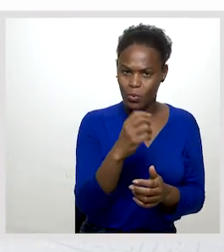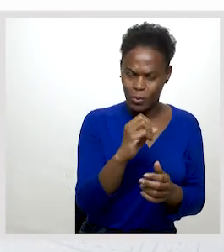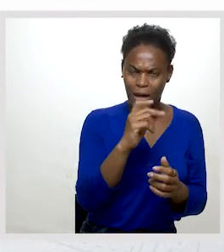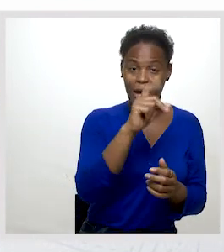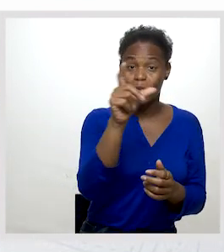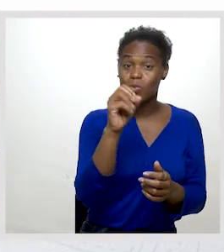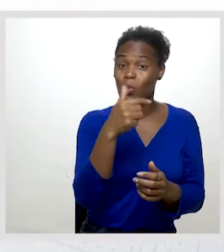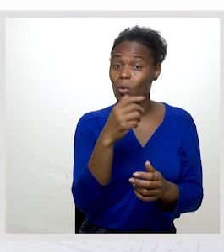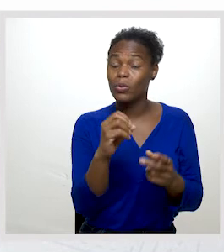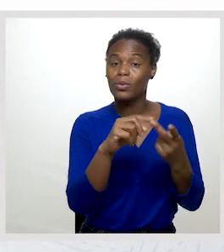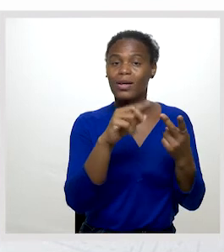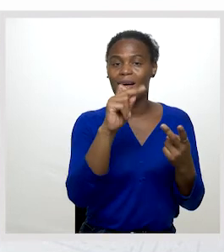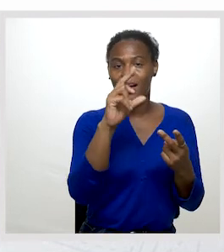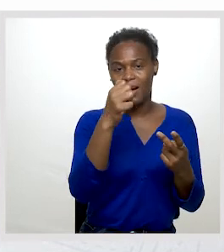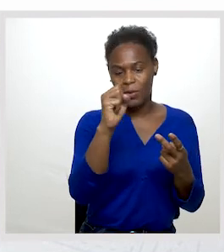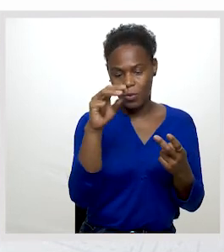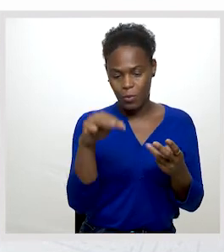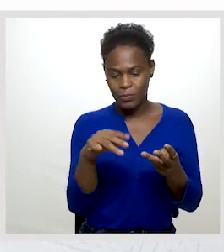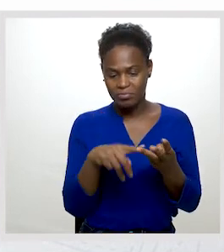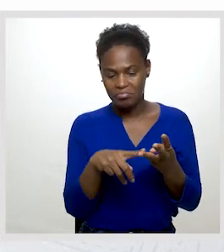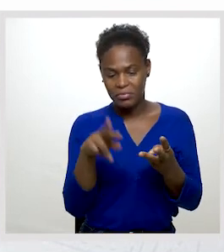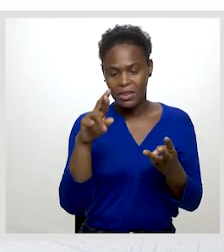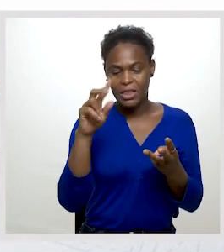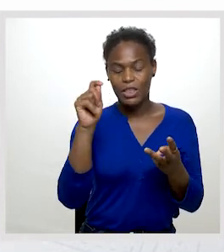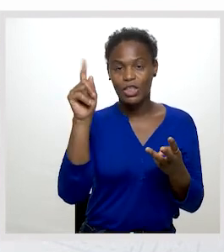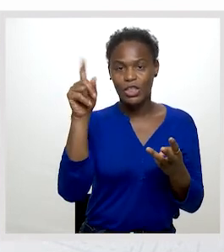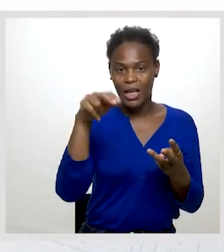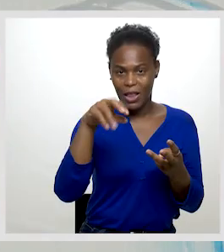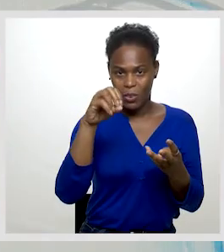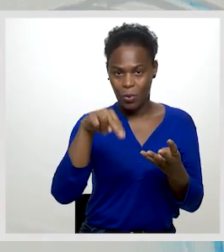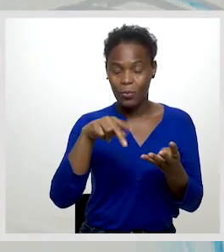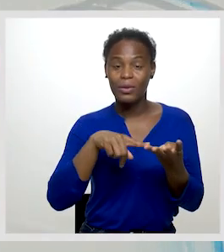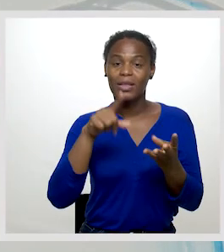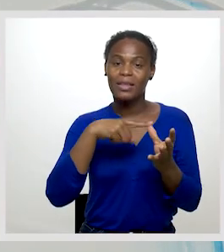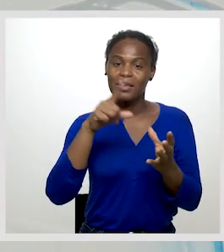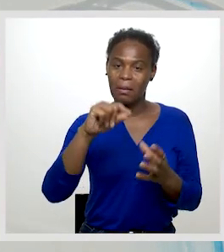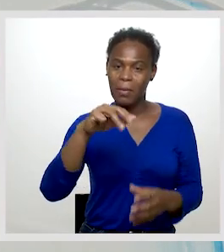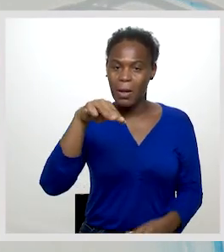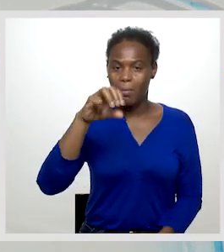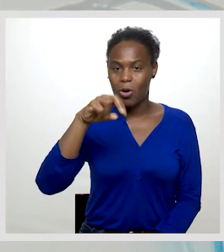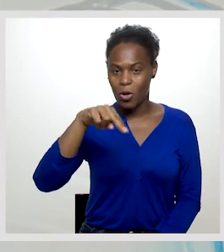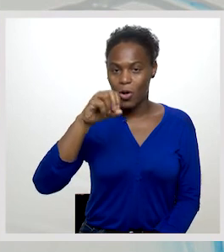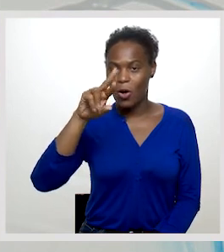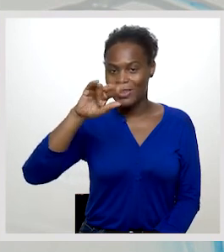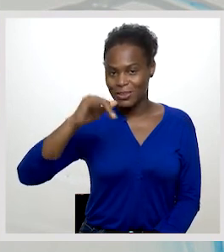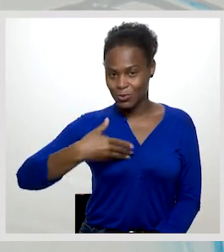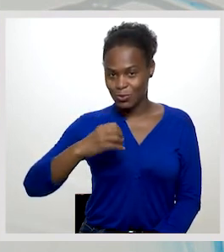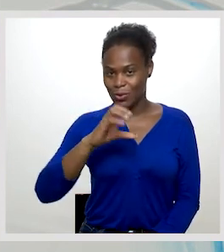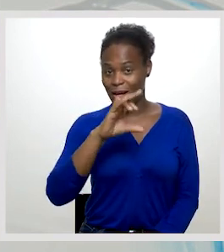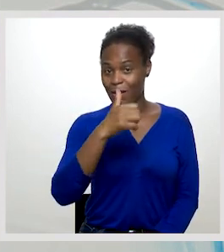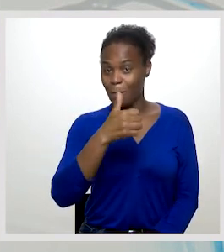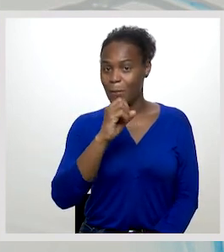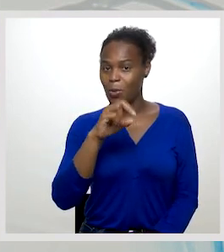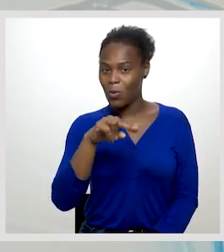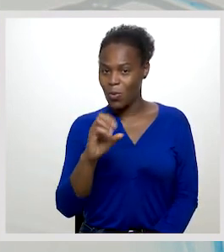argon, xenon e monóxido de carbono. Espero que essa resposta chegue ao vosso